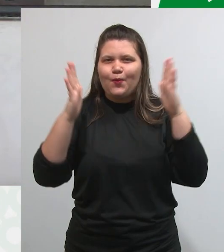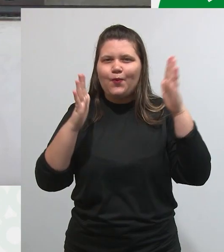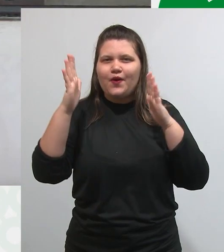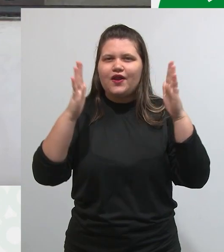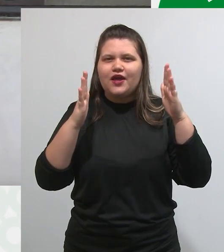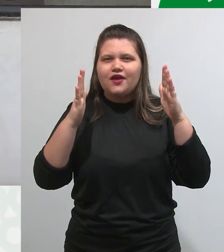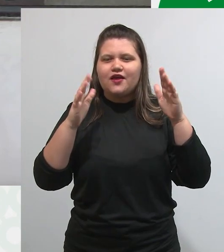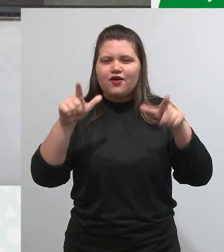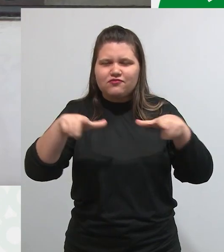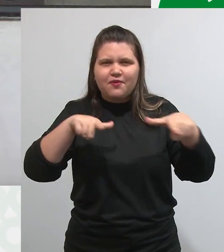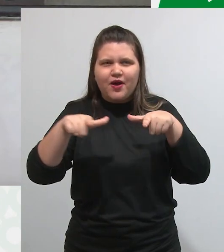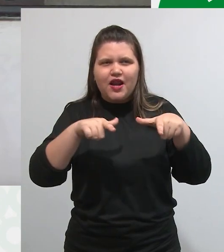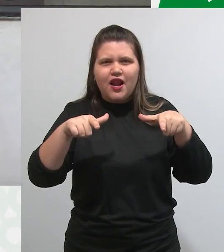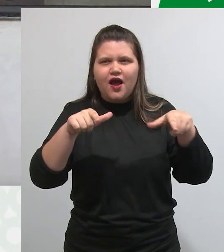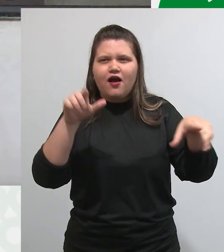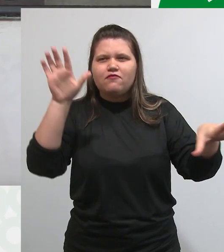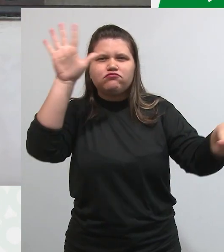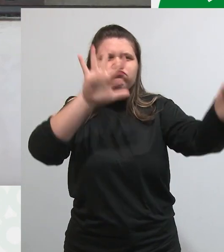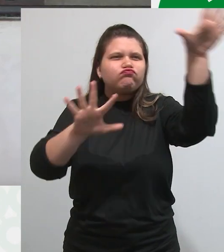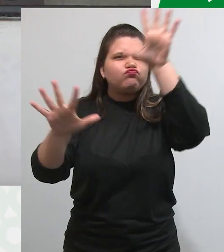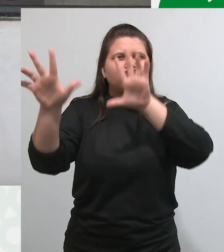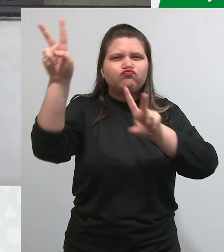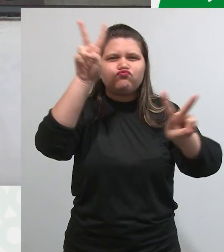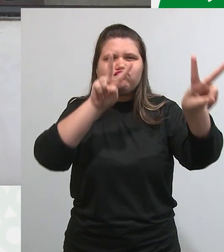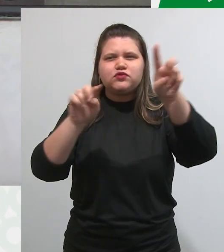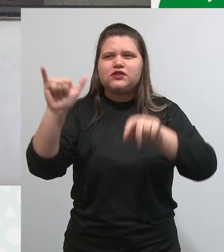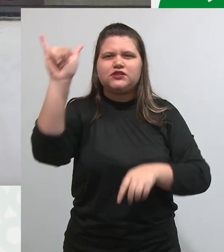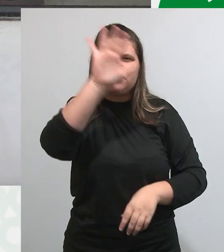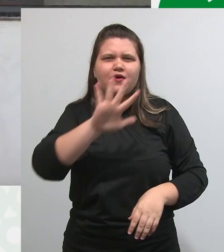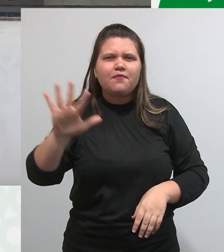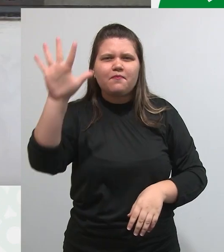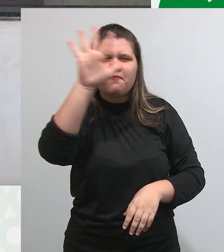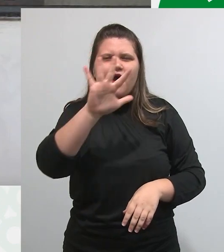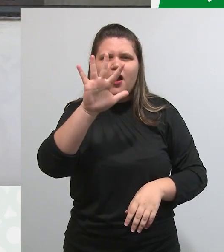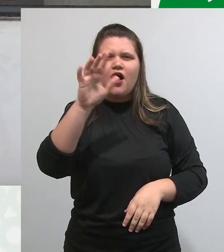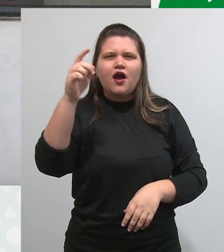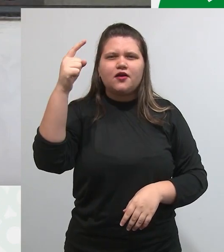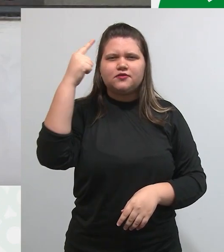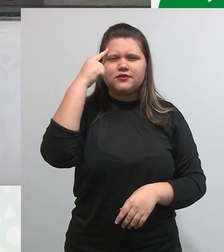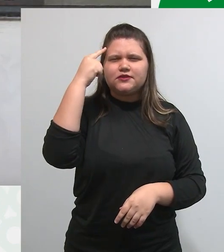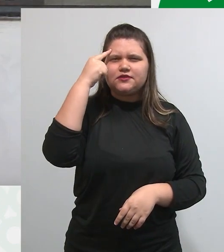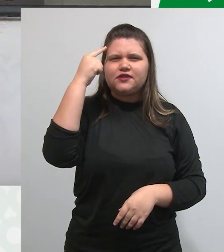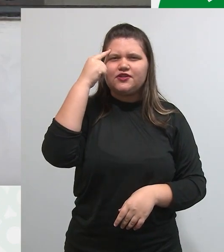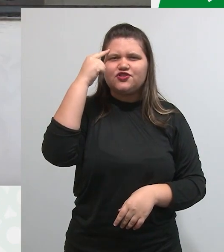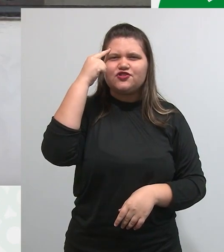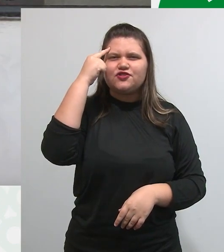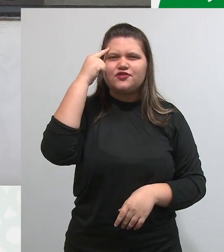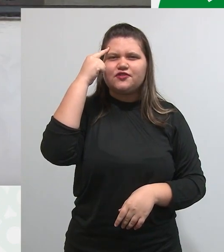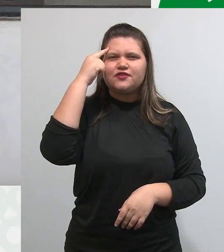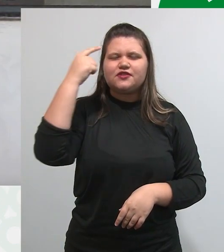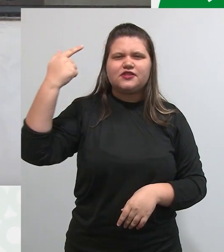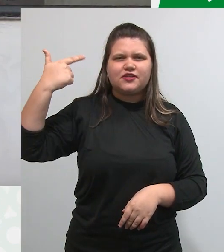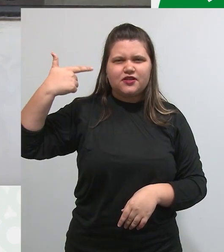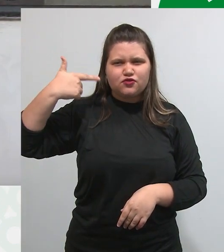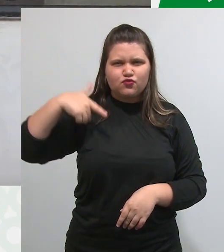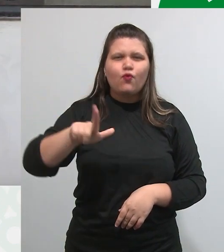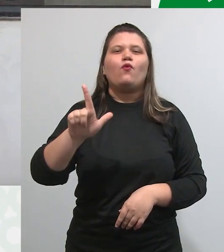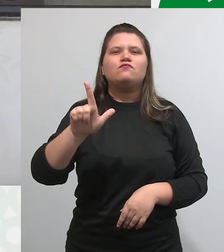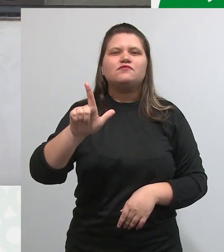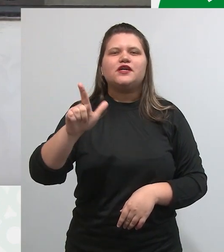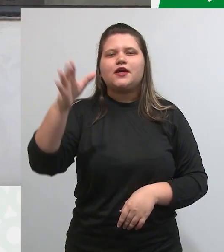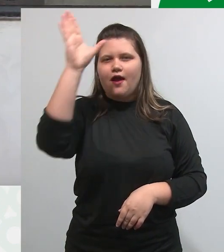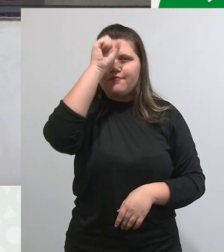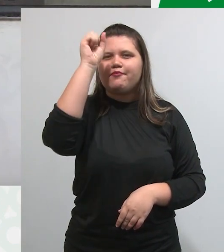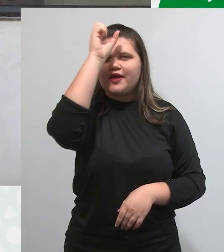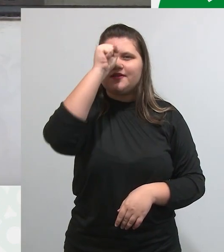eles o visual e mostrava para eles, e vi que eles eram capazes, que eles aprendiam, que eles cresciam, eu fiquei